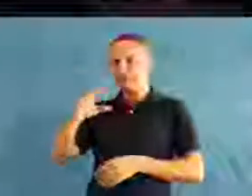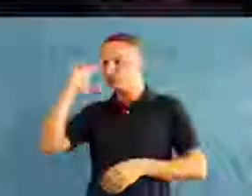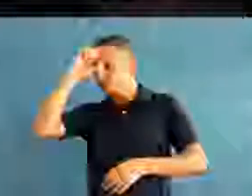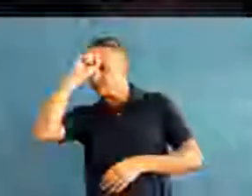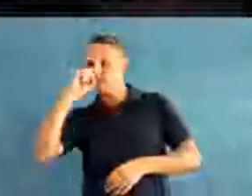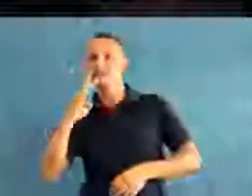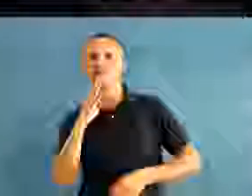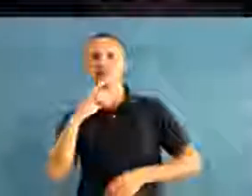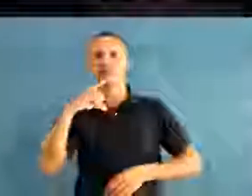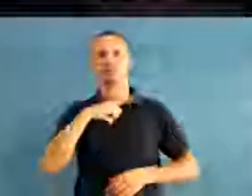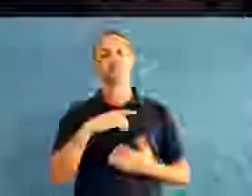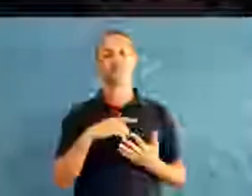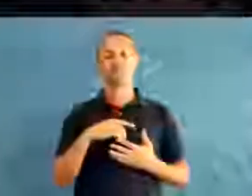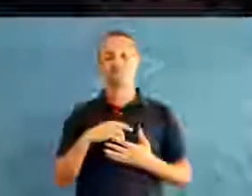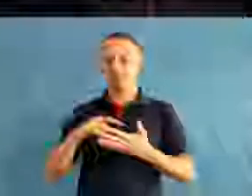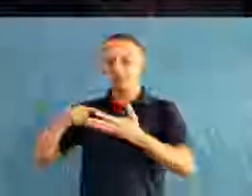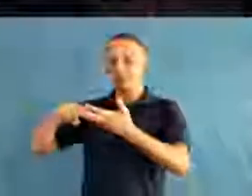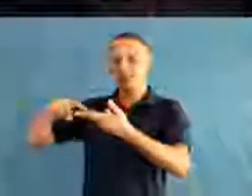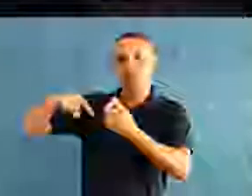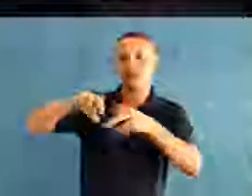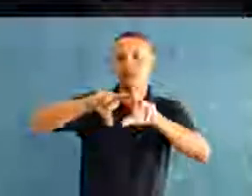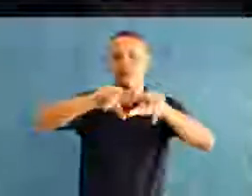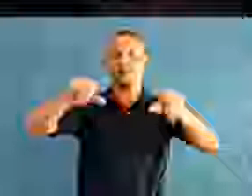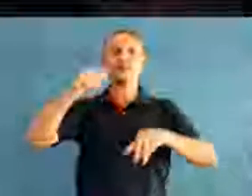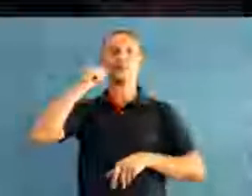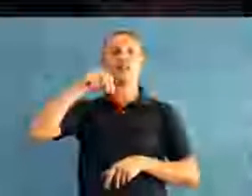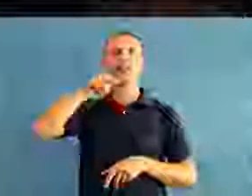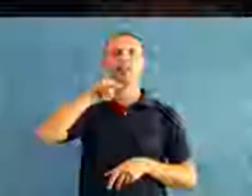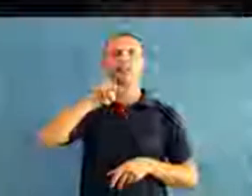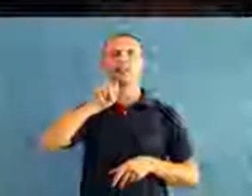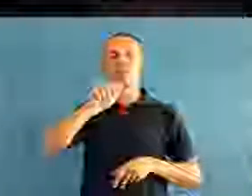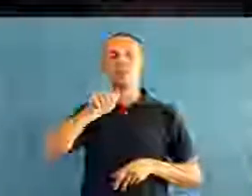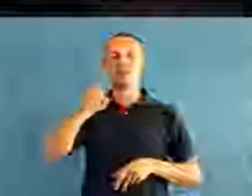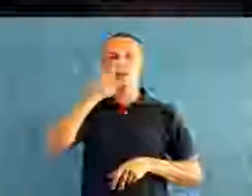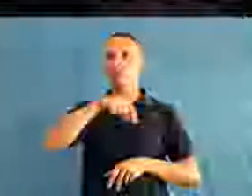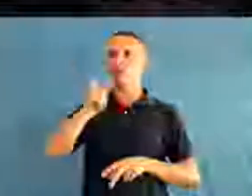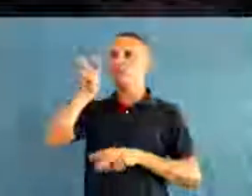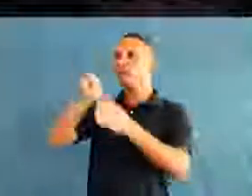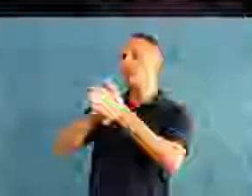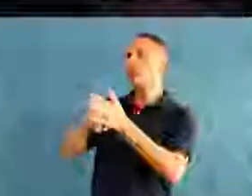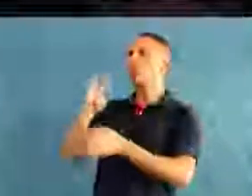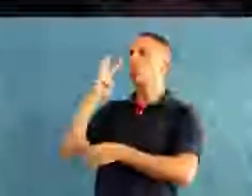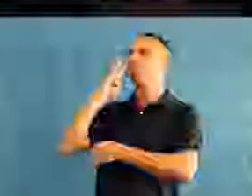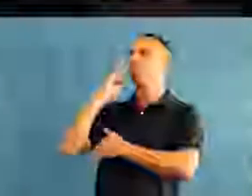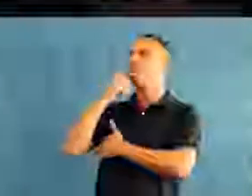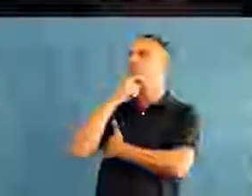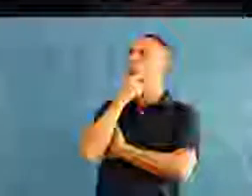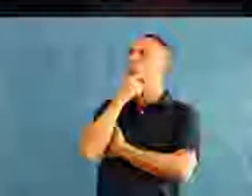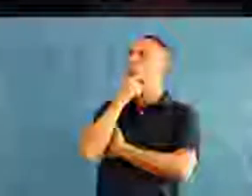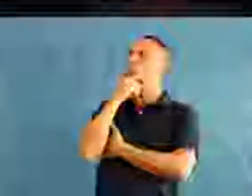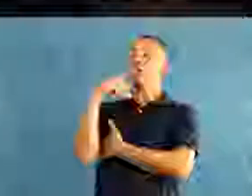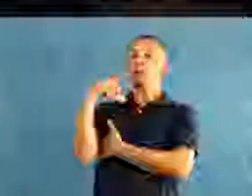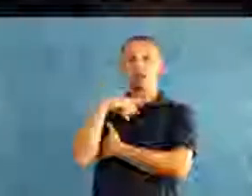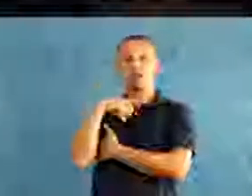poucos os motivos que Nízia Floresta deu para provocar surpresa e até escandalizar tanto os contemporâneos como as